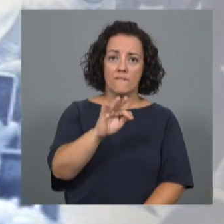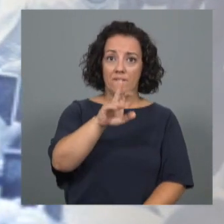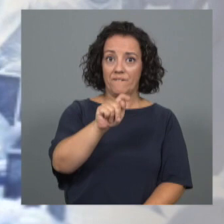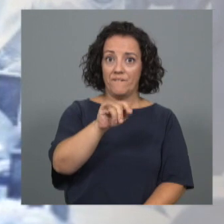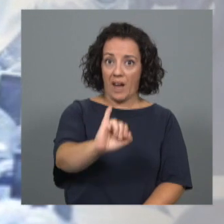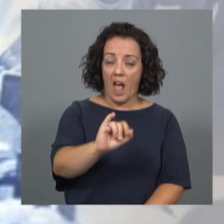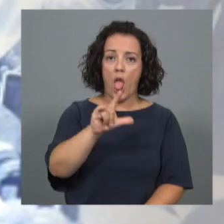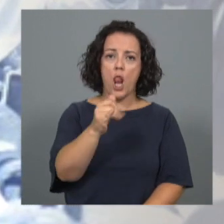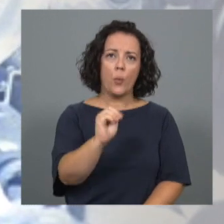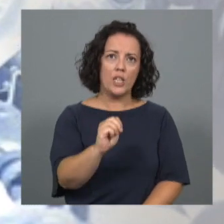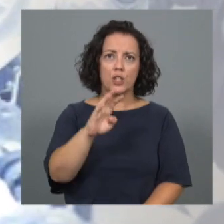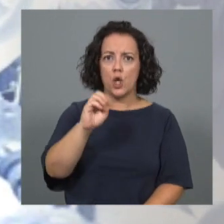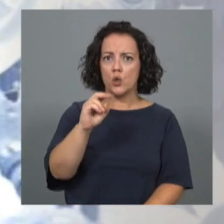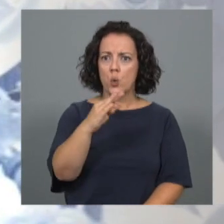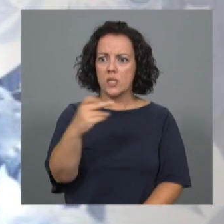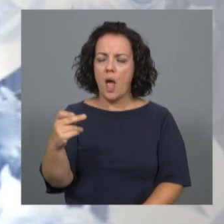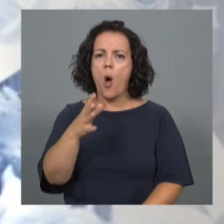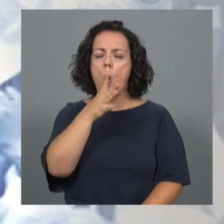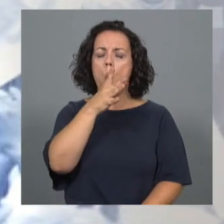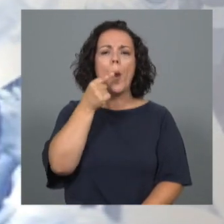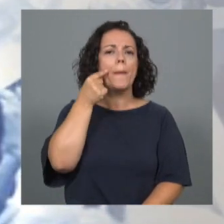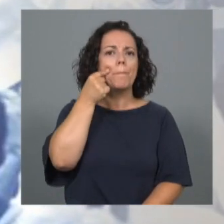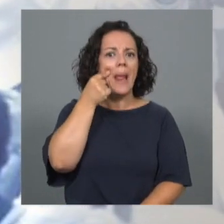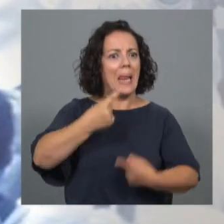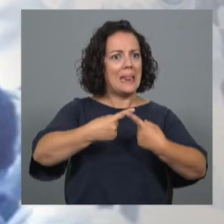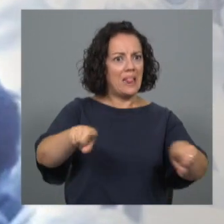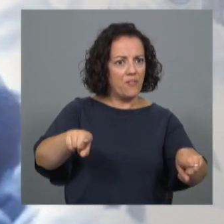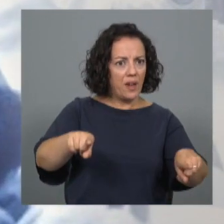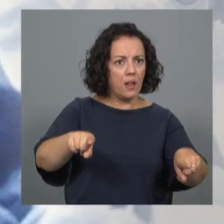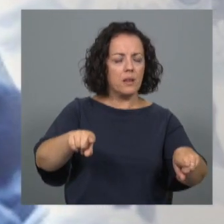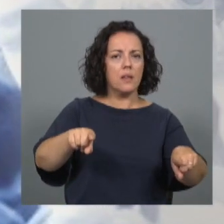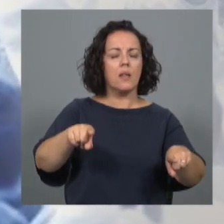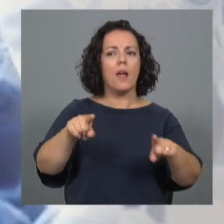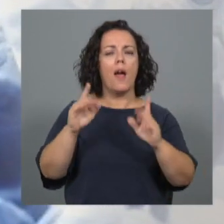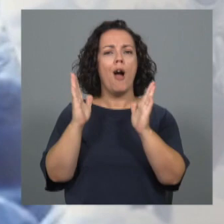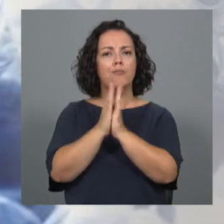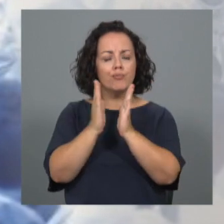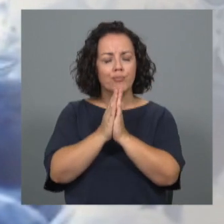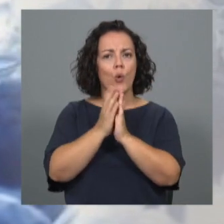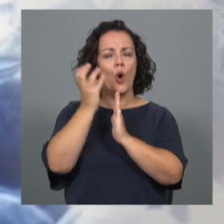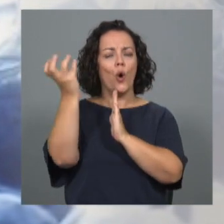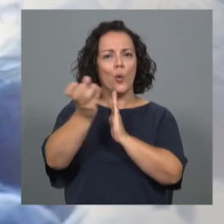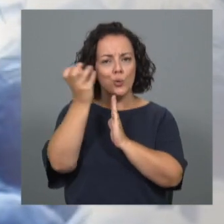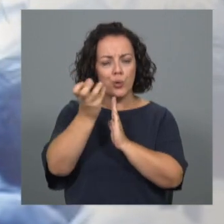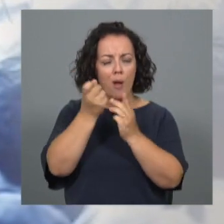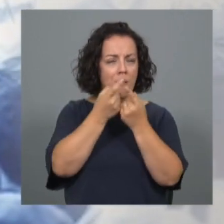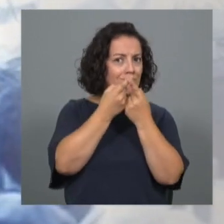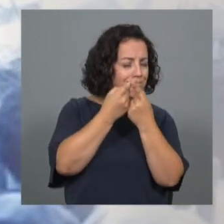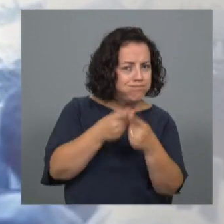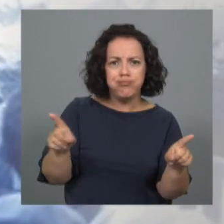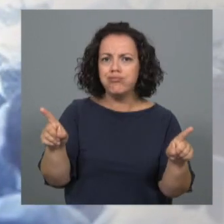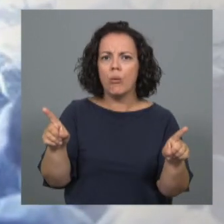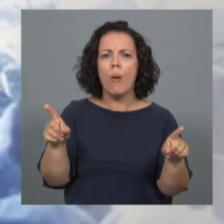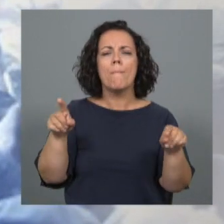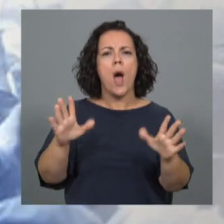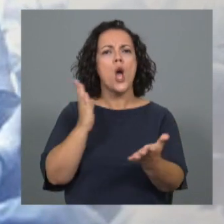tons de pele diferentes, mas também com tons religiosos, não é? E culturais bastante distintos. Como é que a